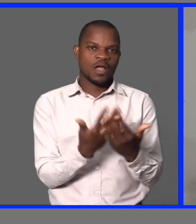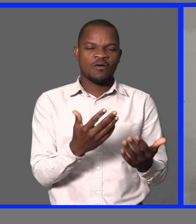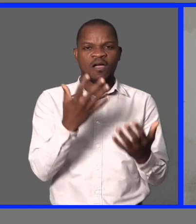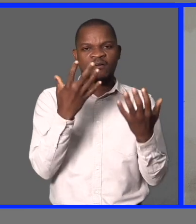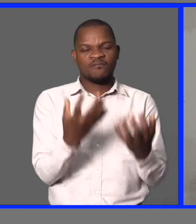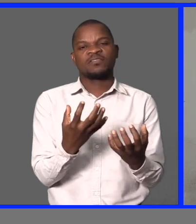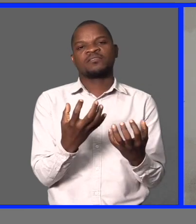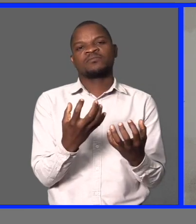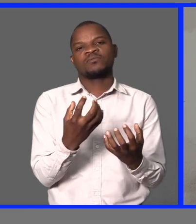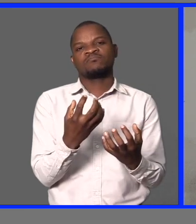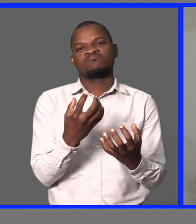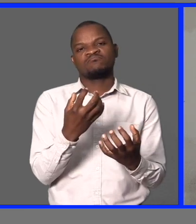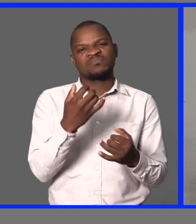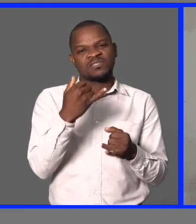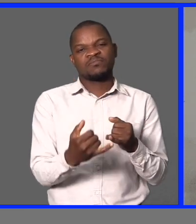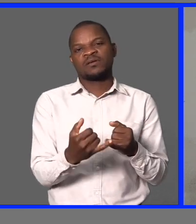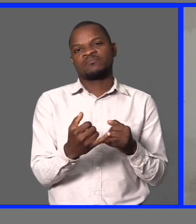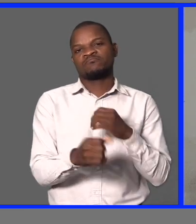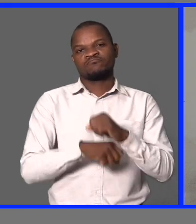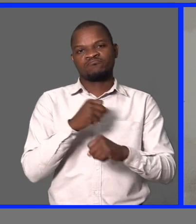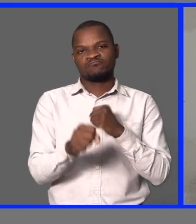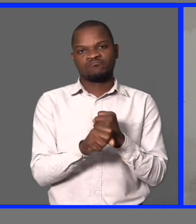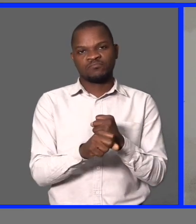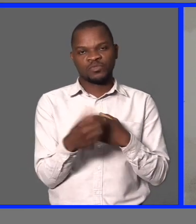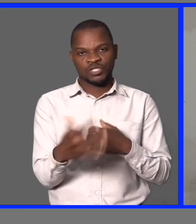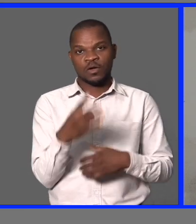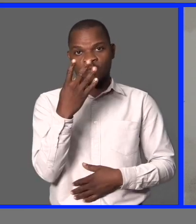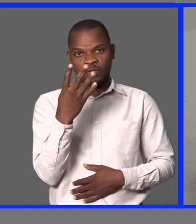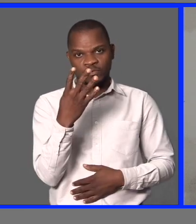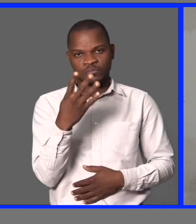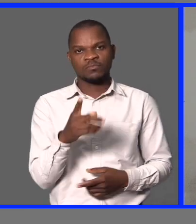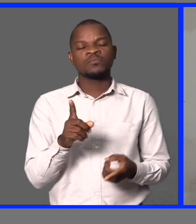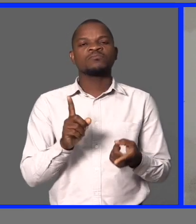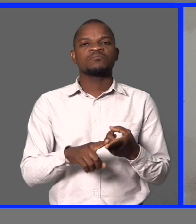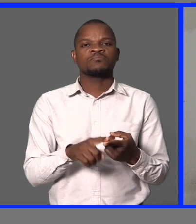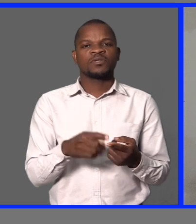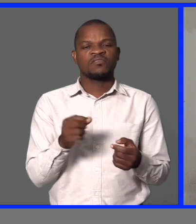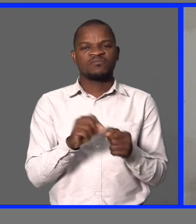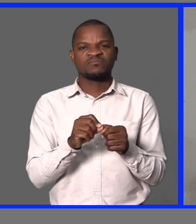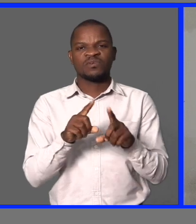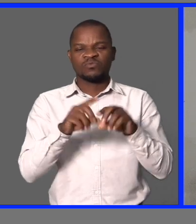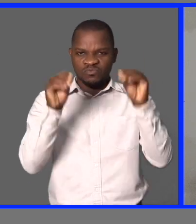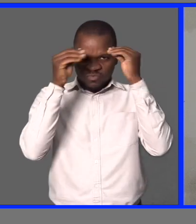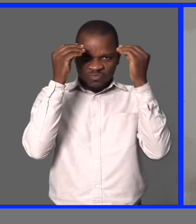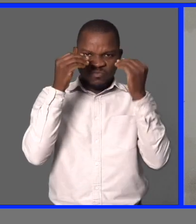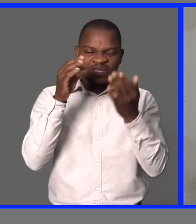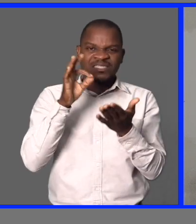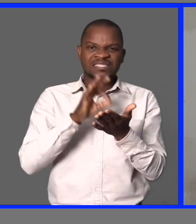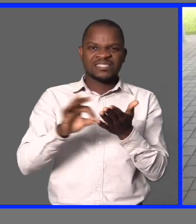último ano, que é o quarto ano neste caso, eu faço a licenciatura em administração